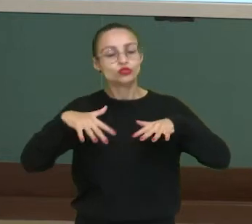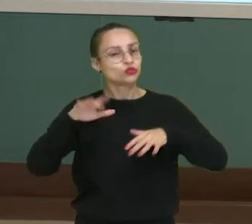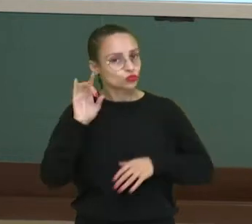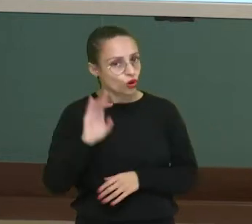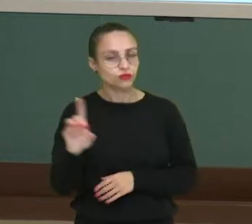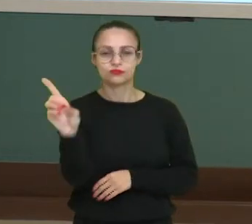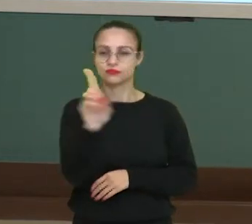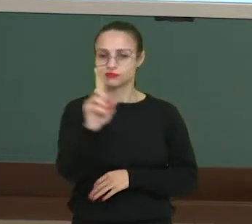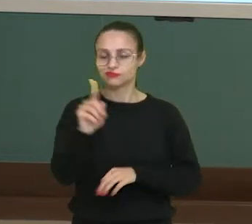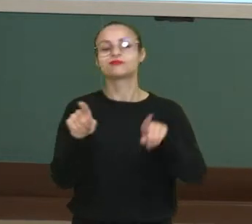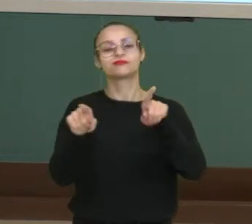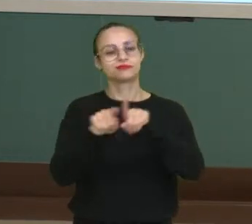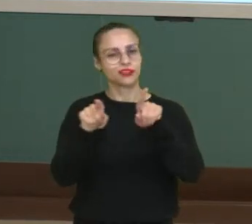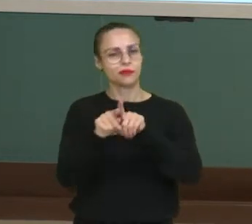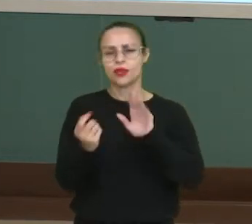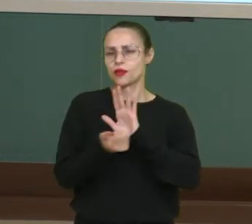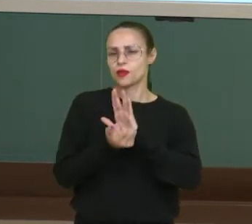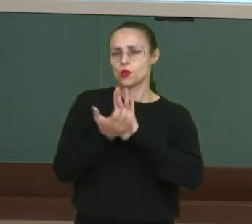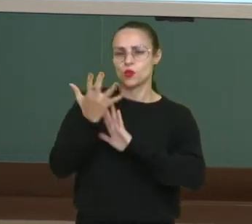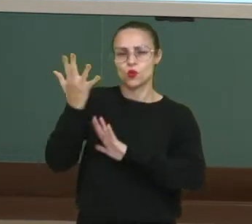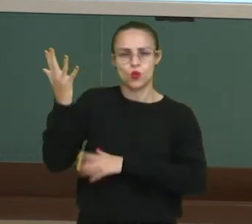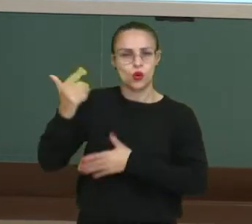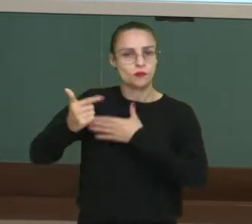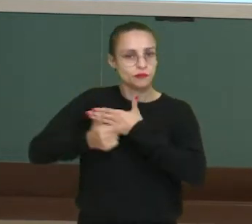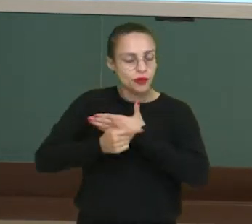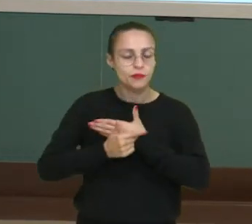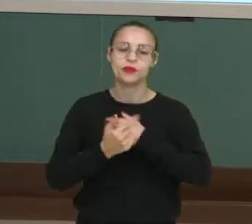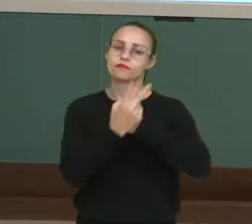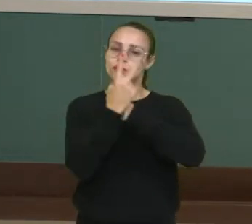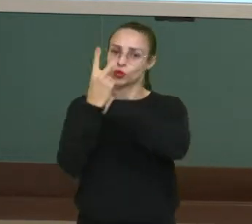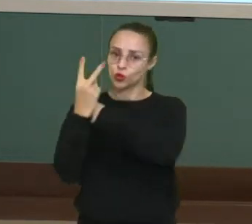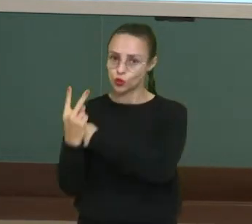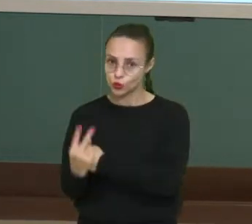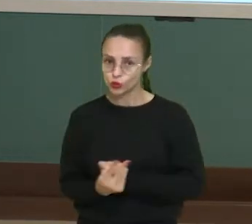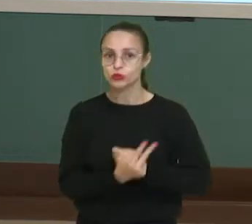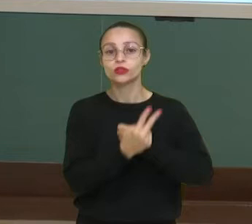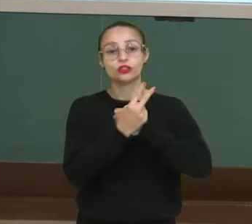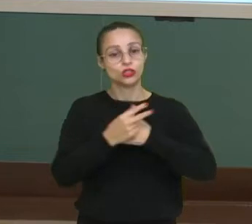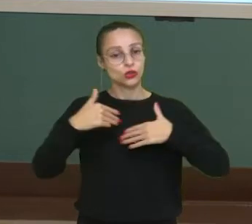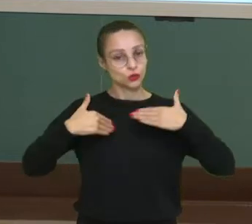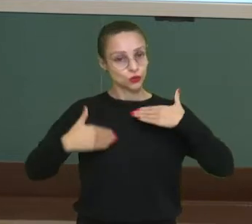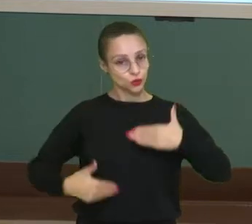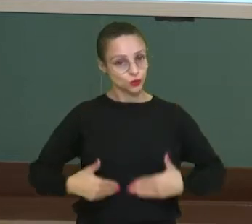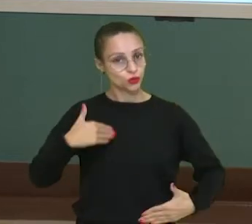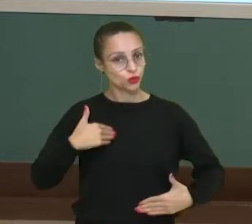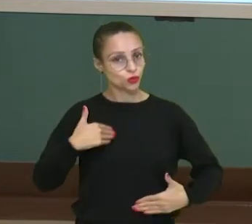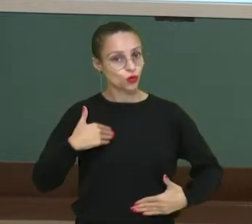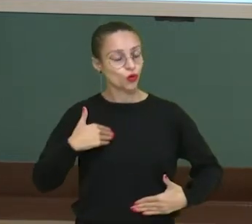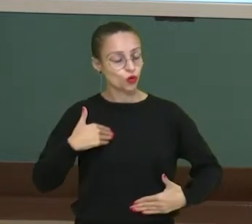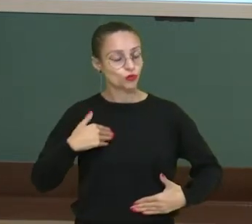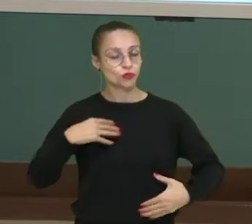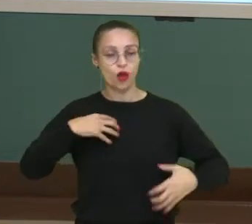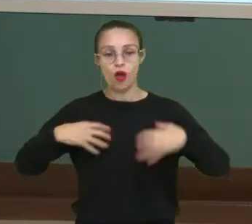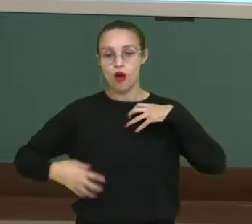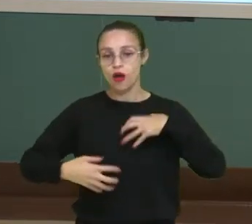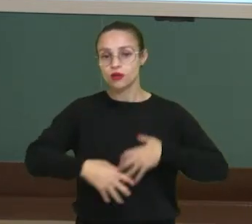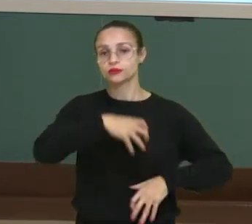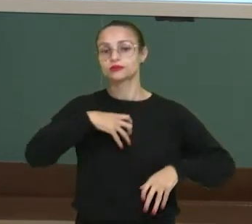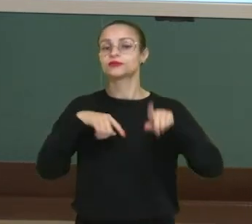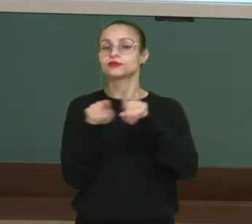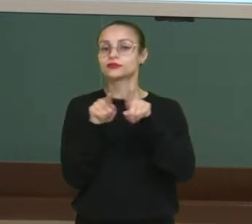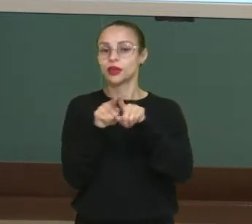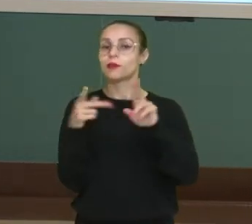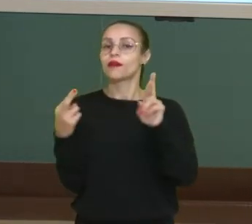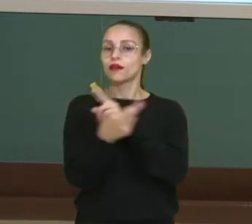também para muitas outras ações, além de proteger o nosso corpo, órgãos, estar relacionado